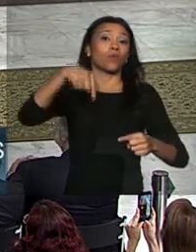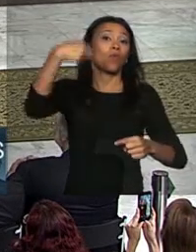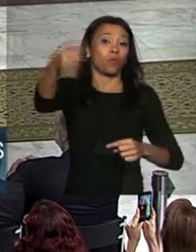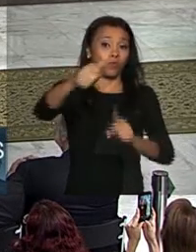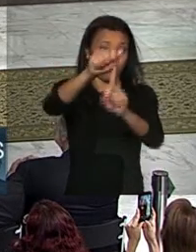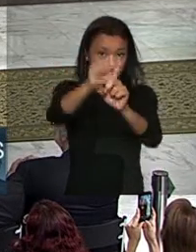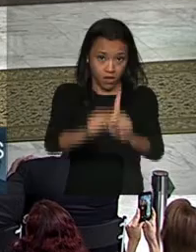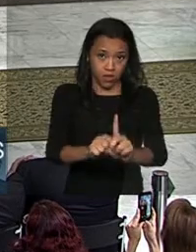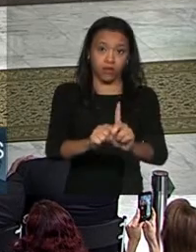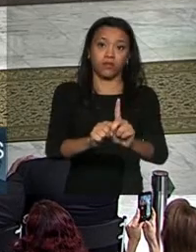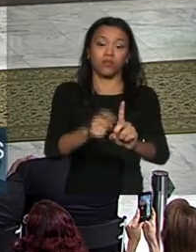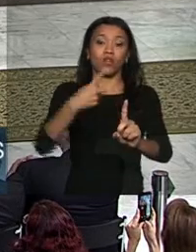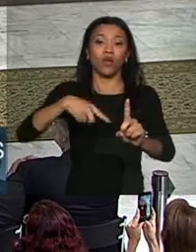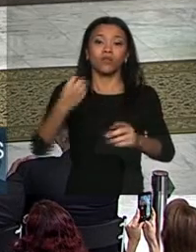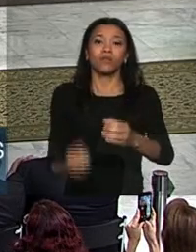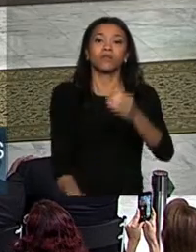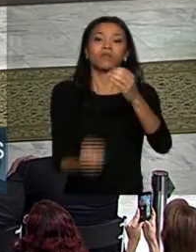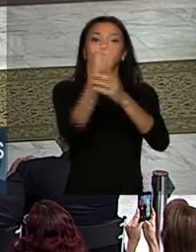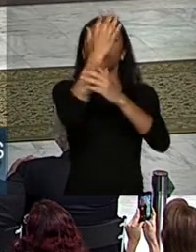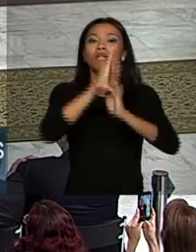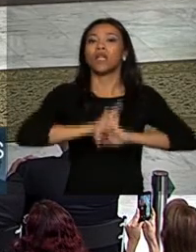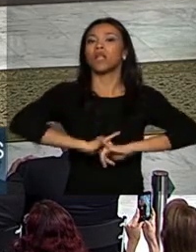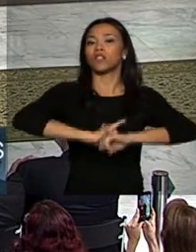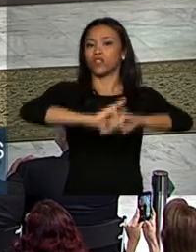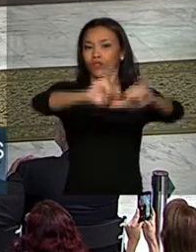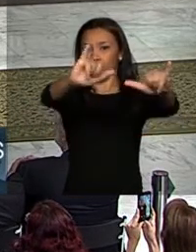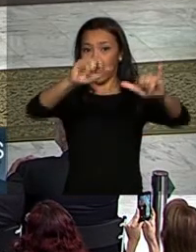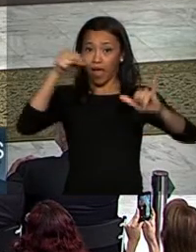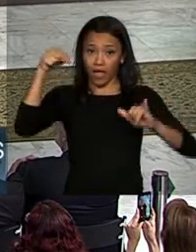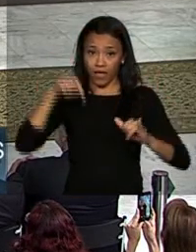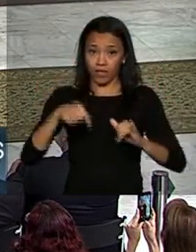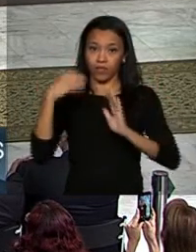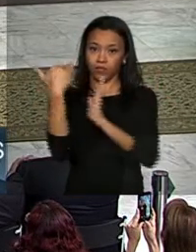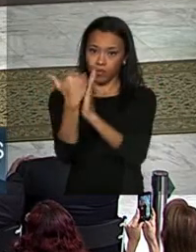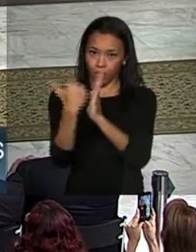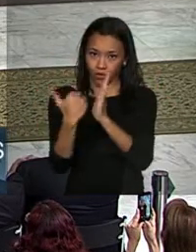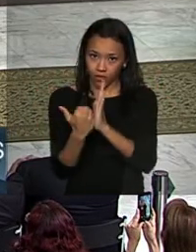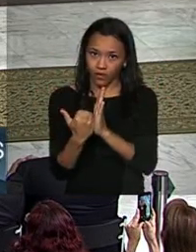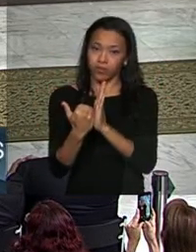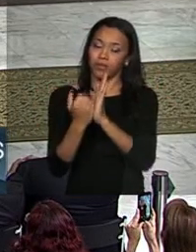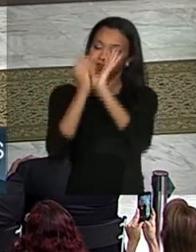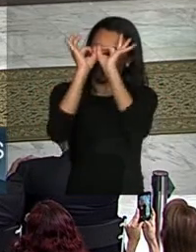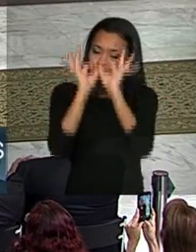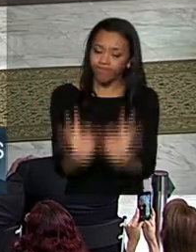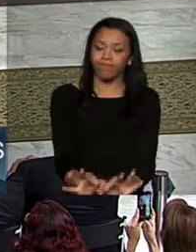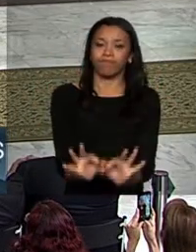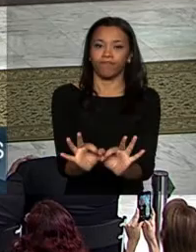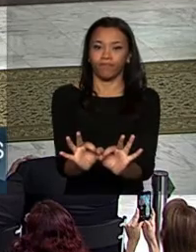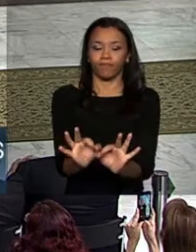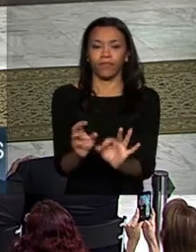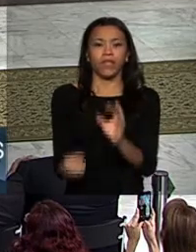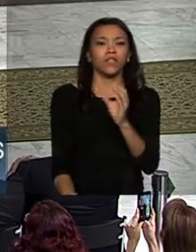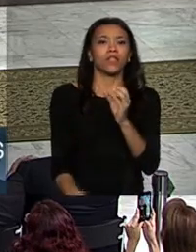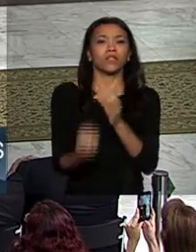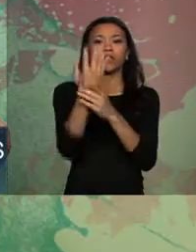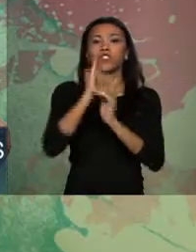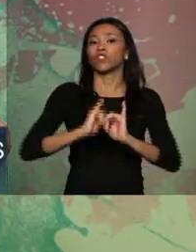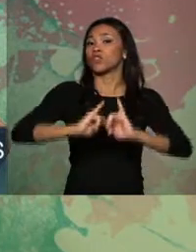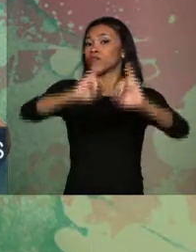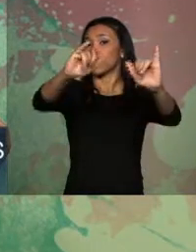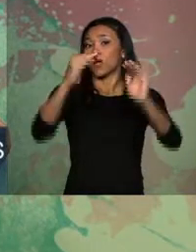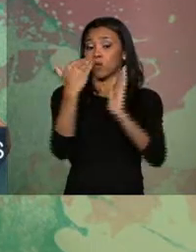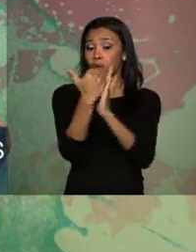mês, lançar este programa de forma definitiva, lançar o